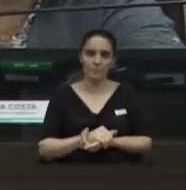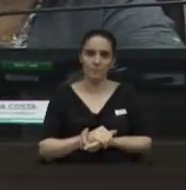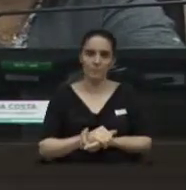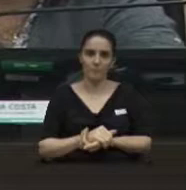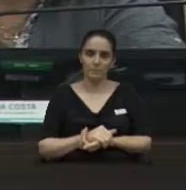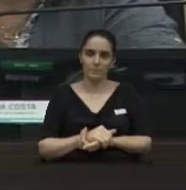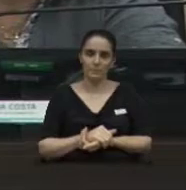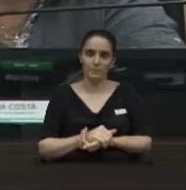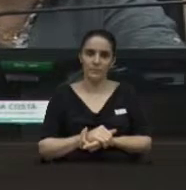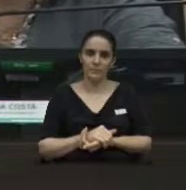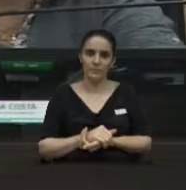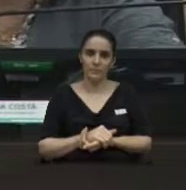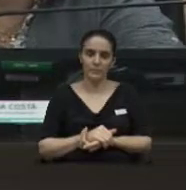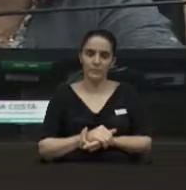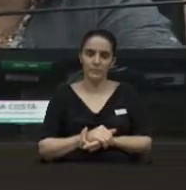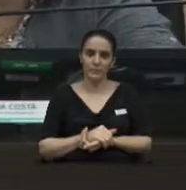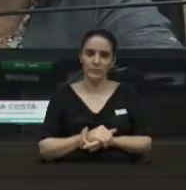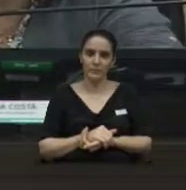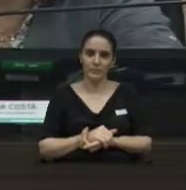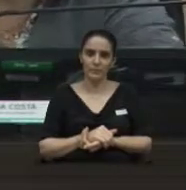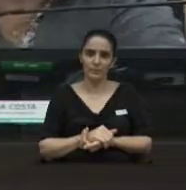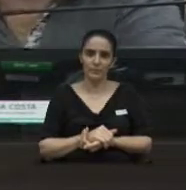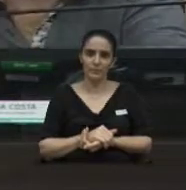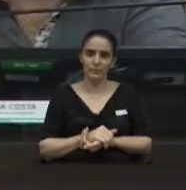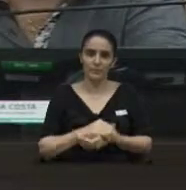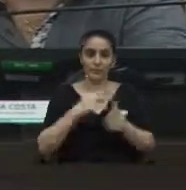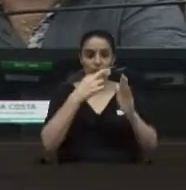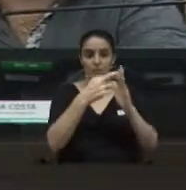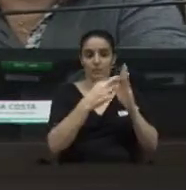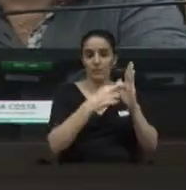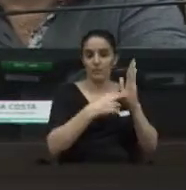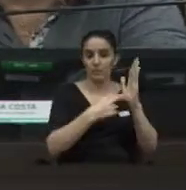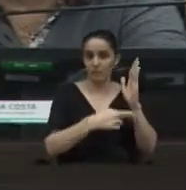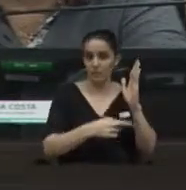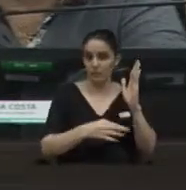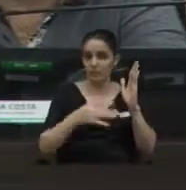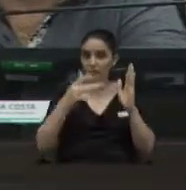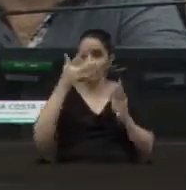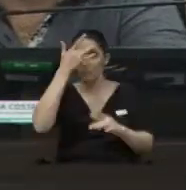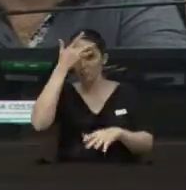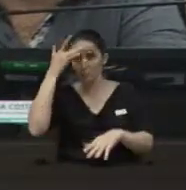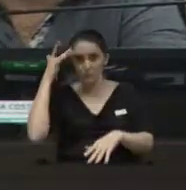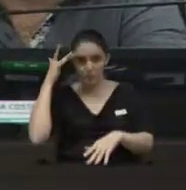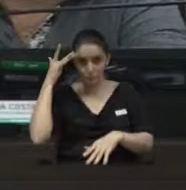seja uma particularidade. Eu vou repetir.